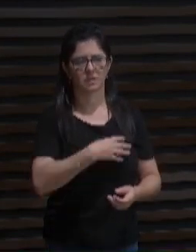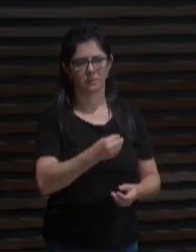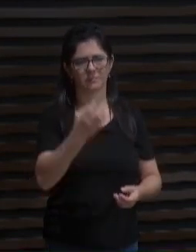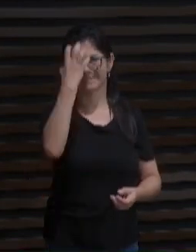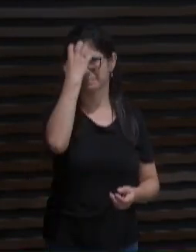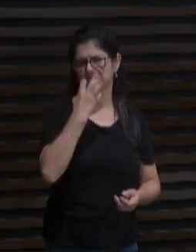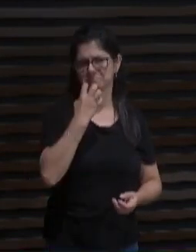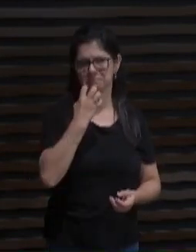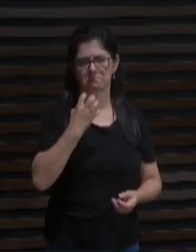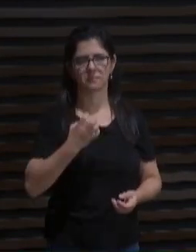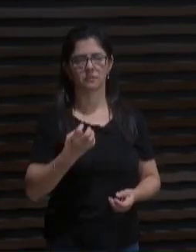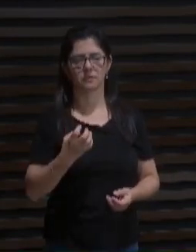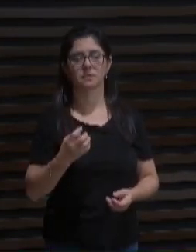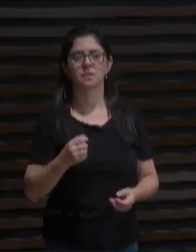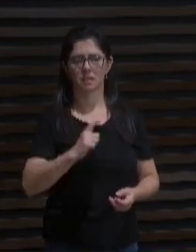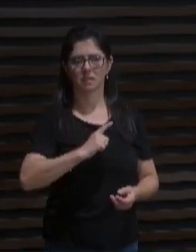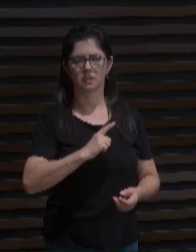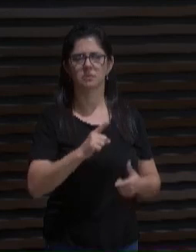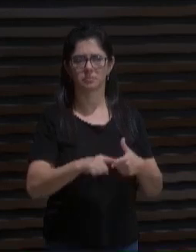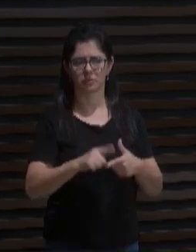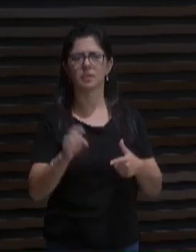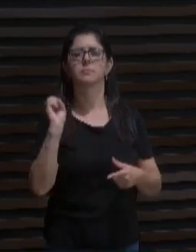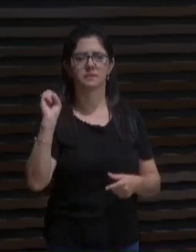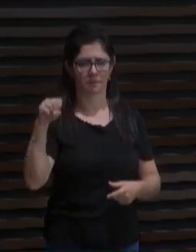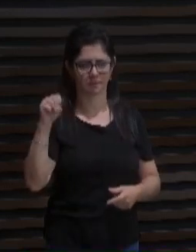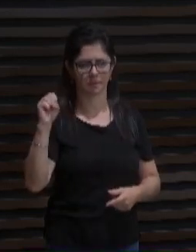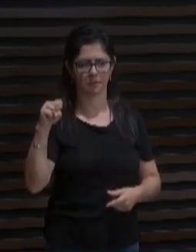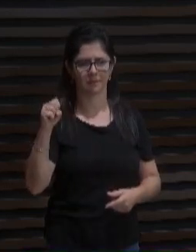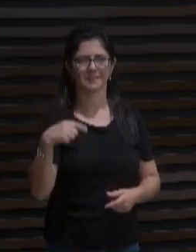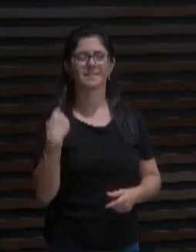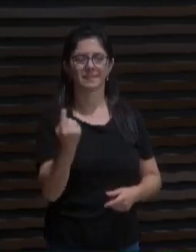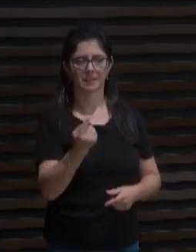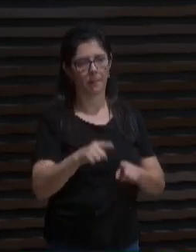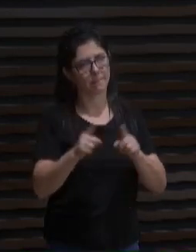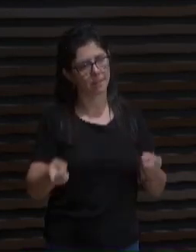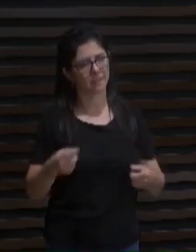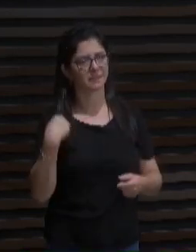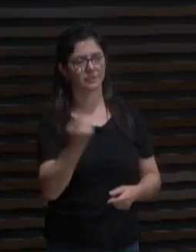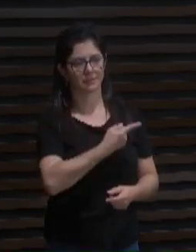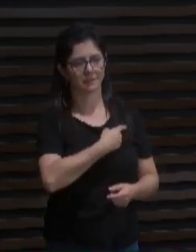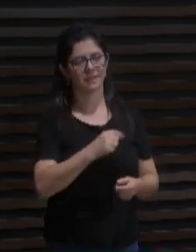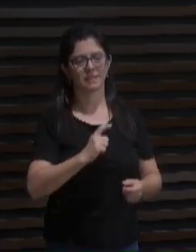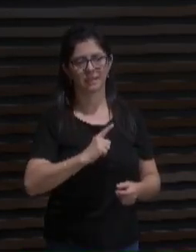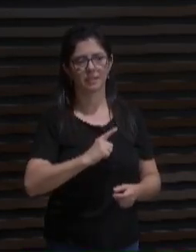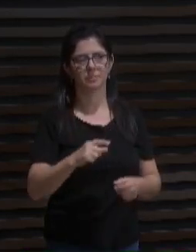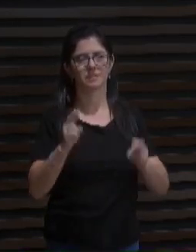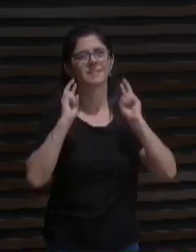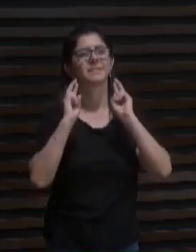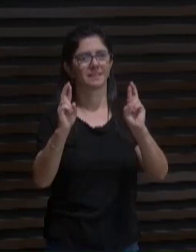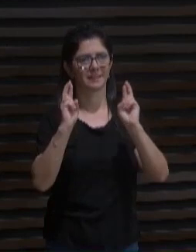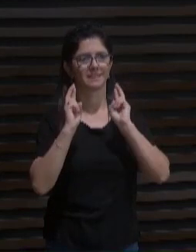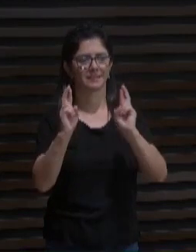Sim. Mas nós somos alegres porque nós temos uma esperança. E eles tinham essa esperança em quê?